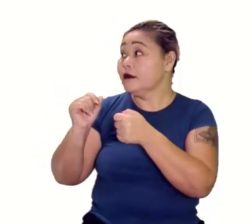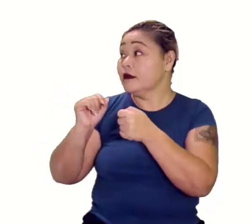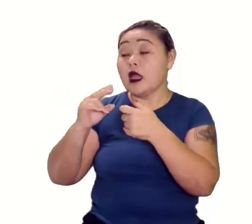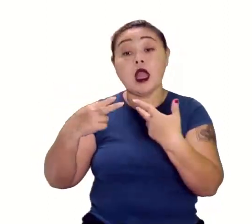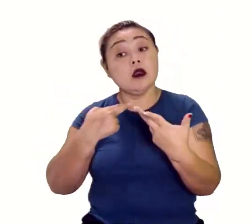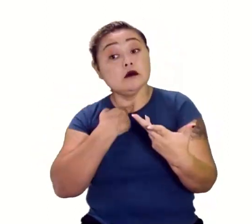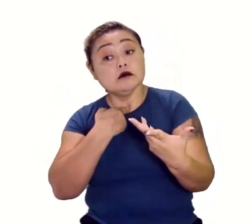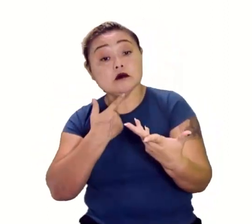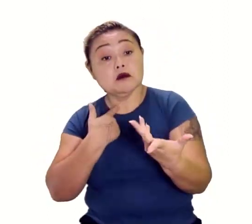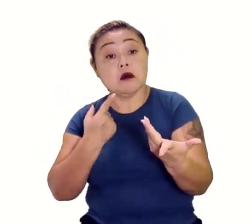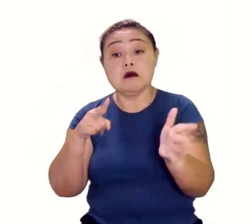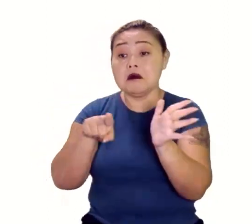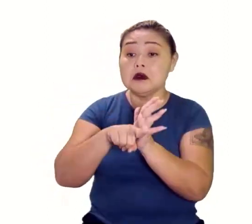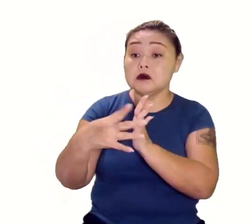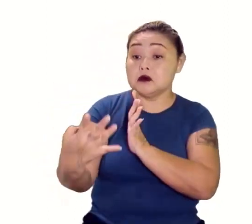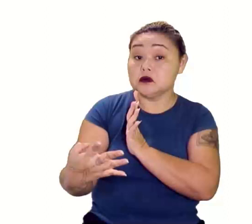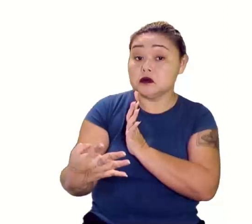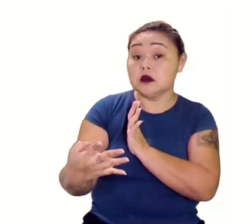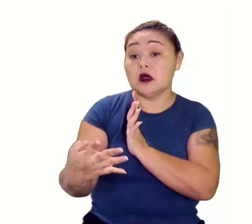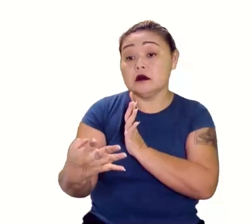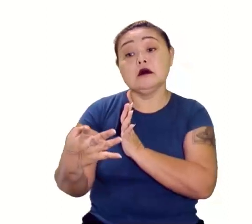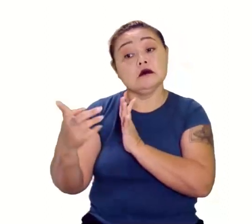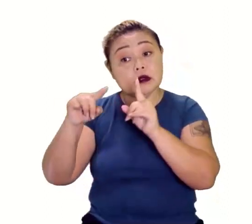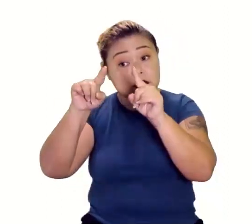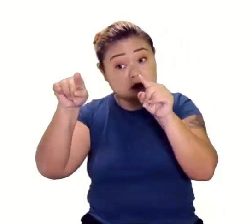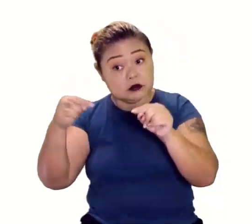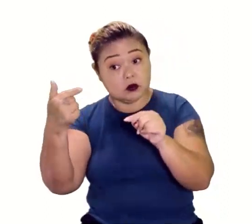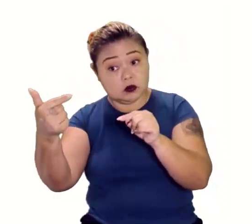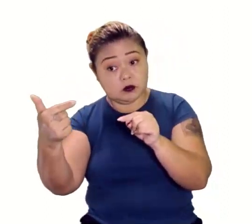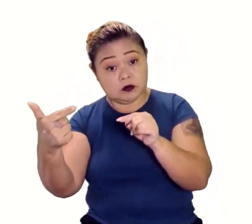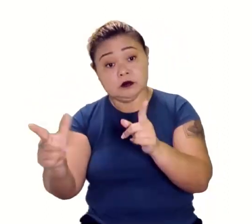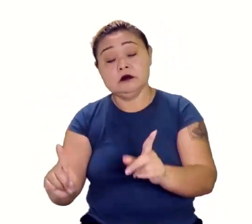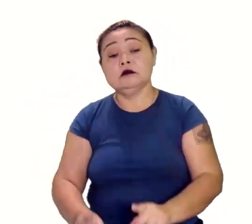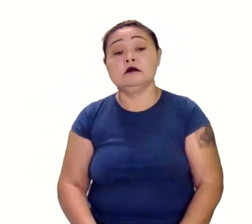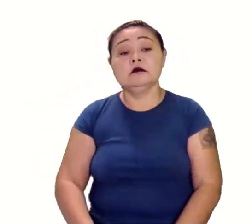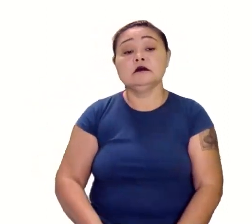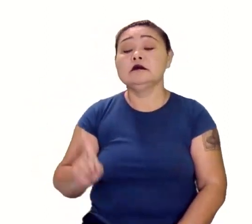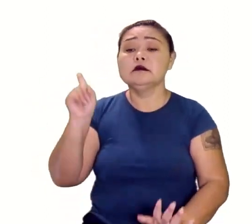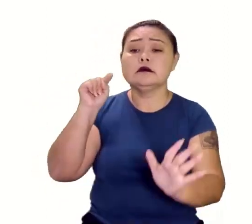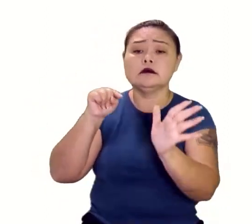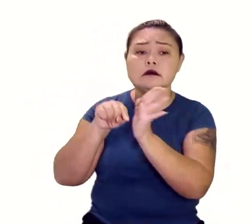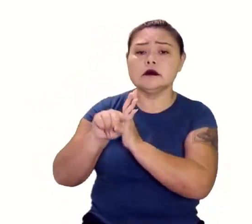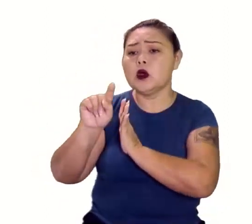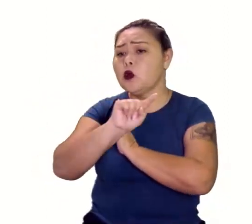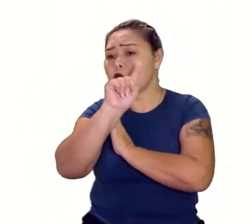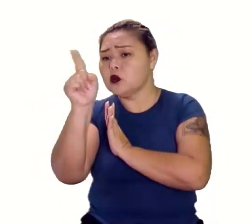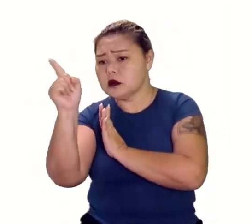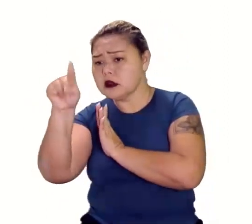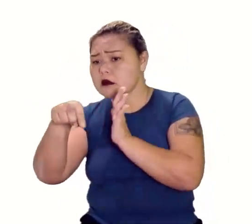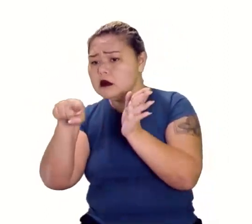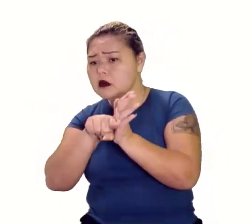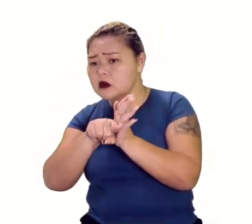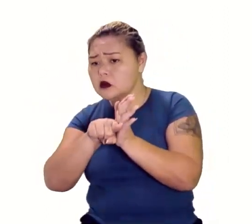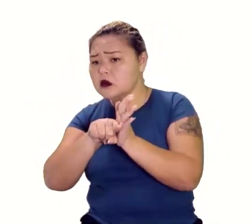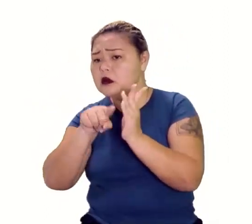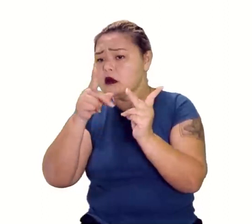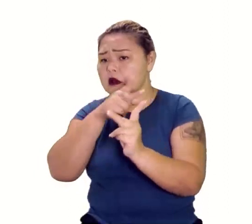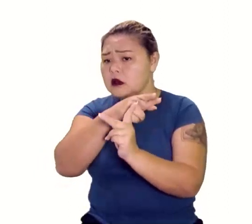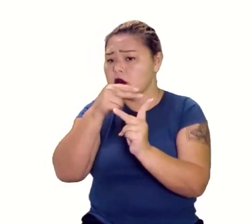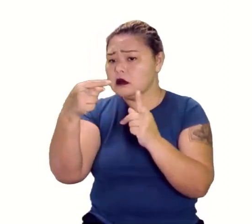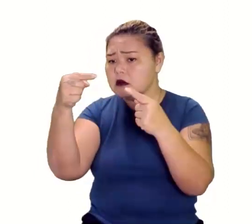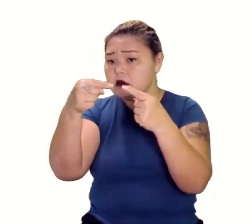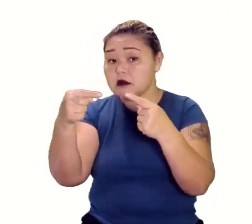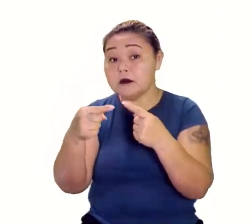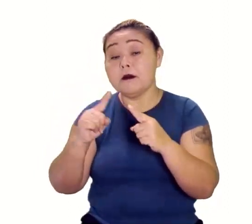não podia, porque é menos 4, né? Mas tá ao quadrado. Tá, e aí fica a pergunta, mas no outro tinha dado menos 4 quando a gente cortou com a